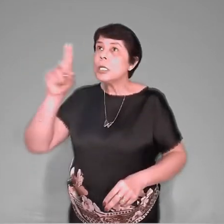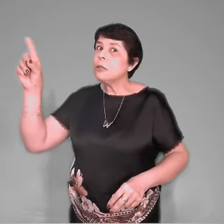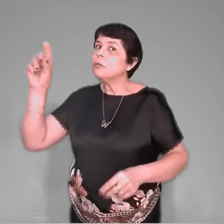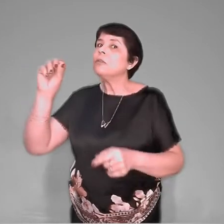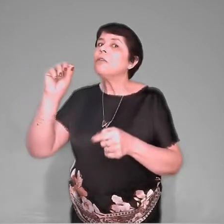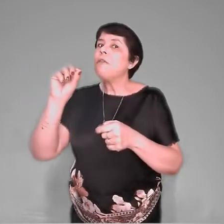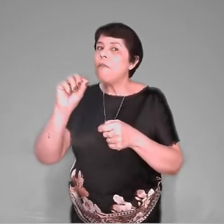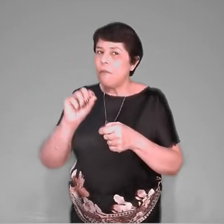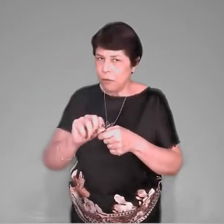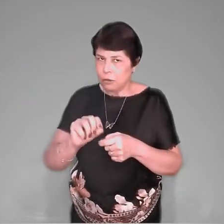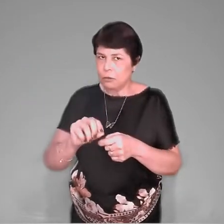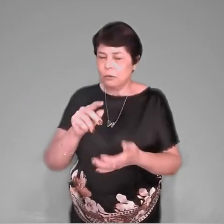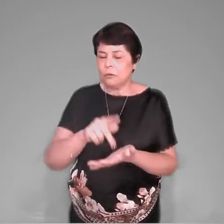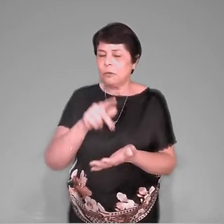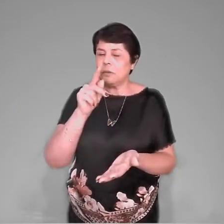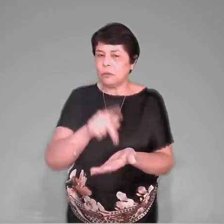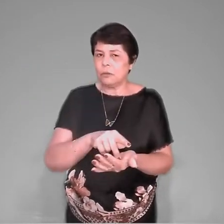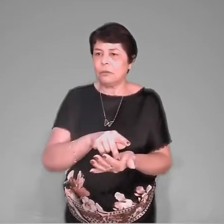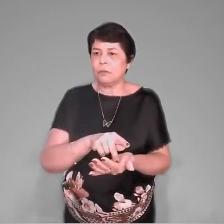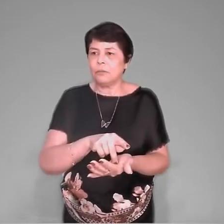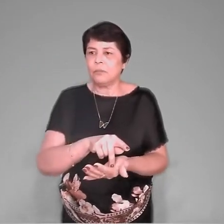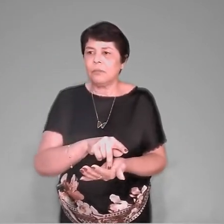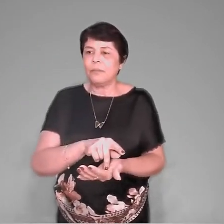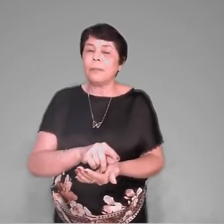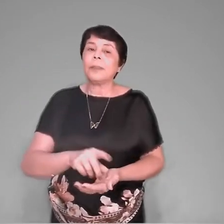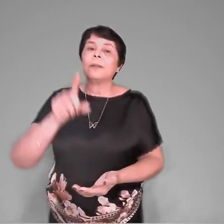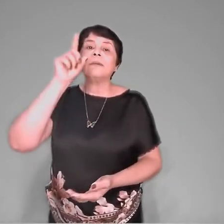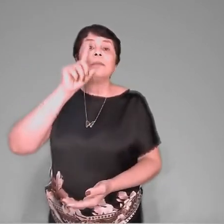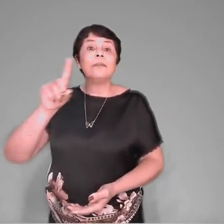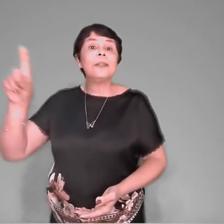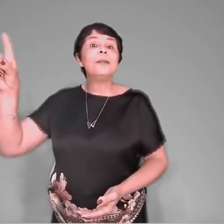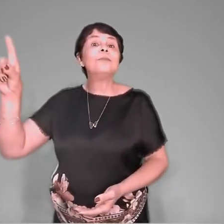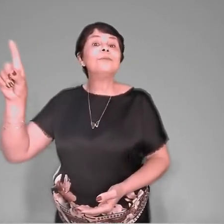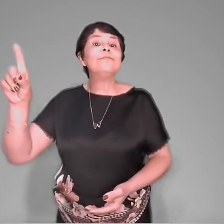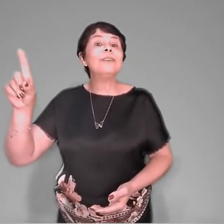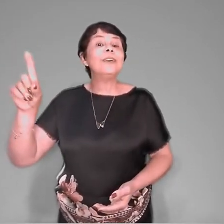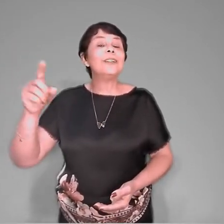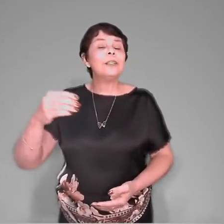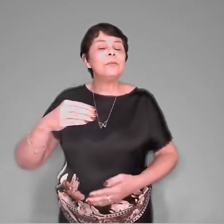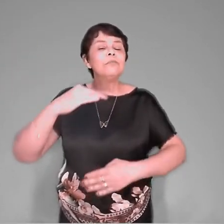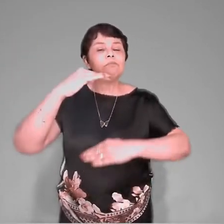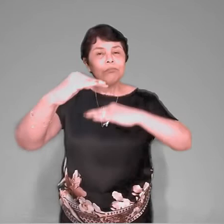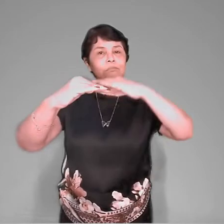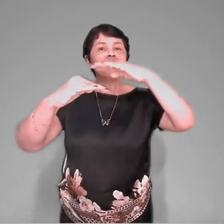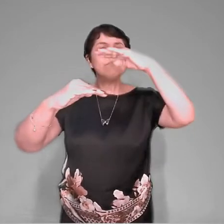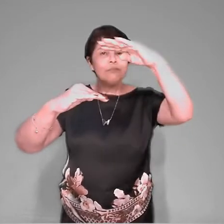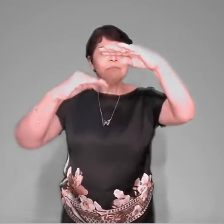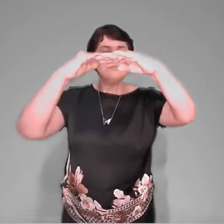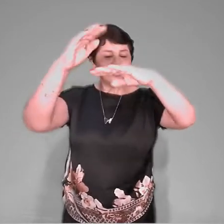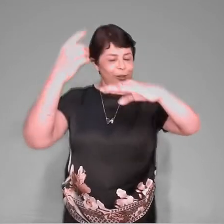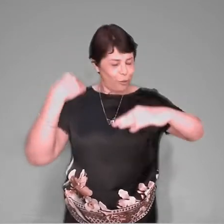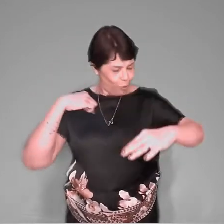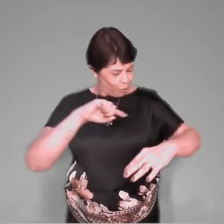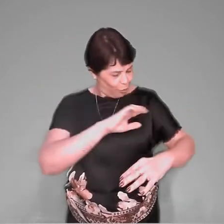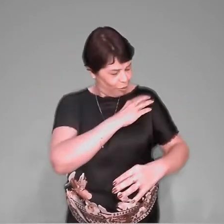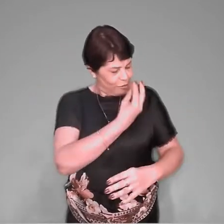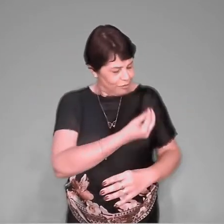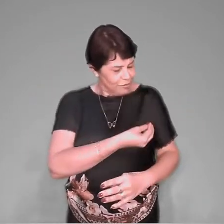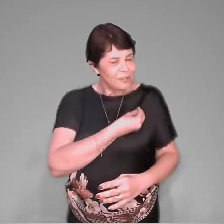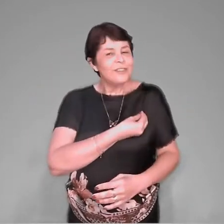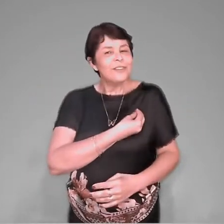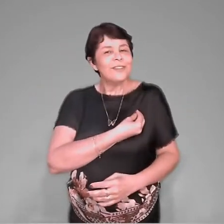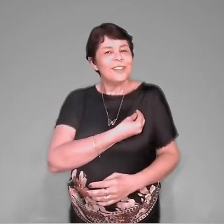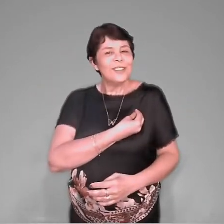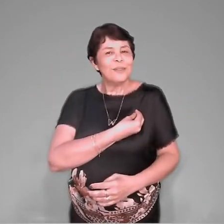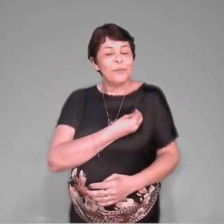glória espiritual do construtor que é Ele. Então é Ele que está edificando esse templo, para que Ele, quando o